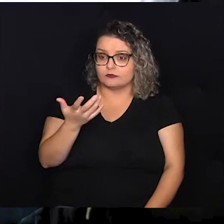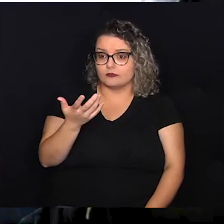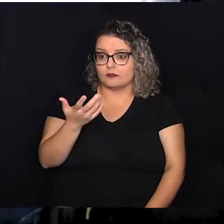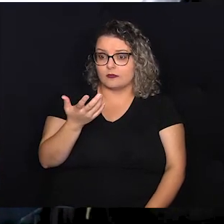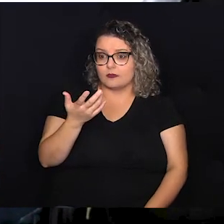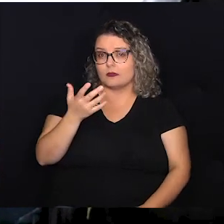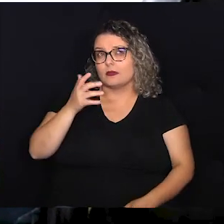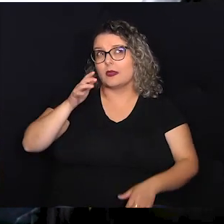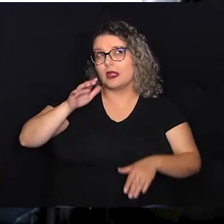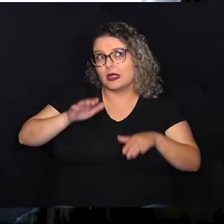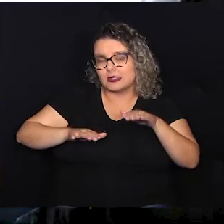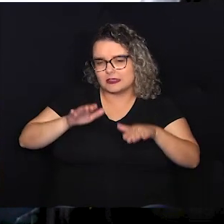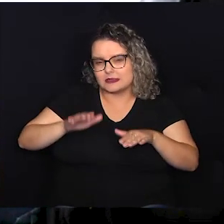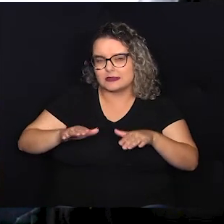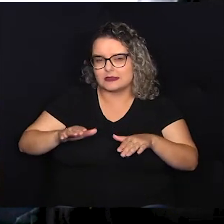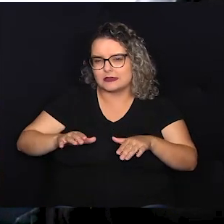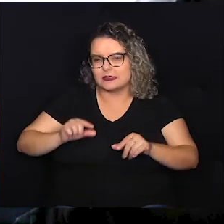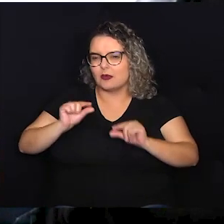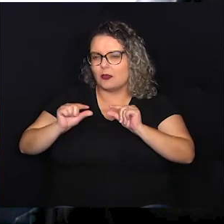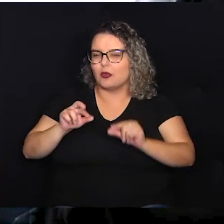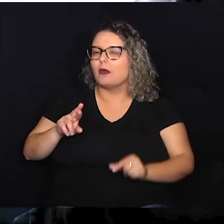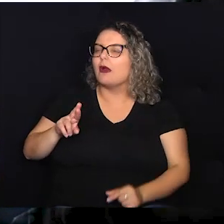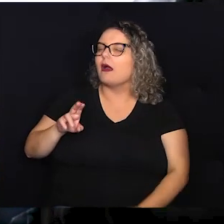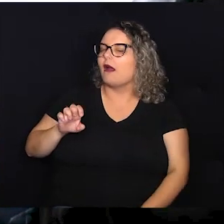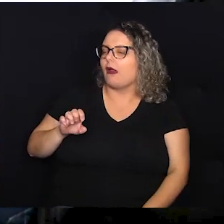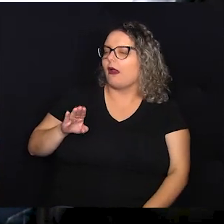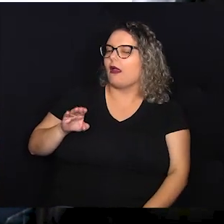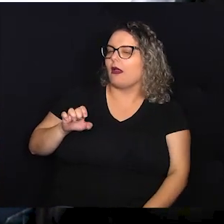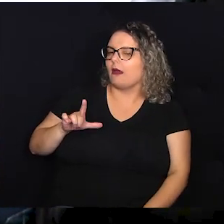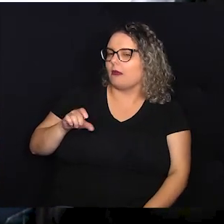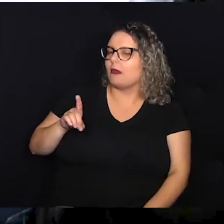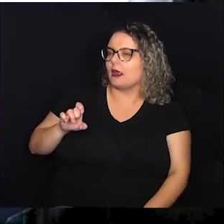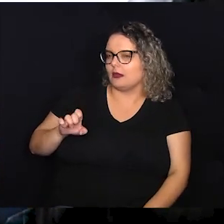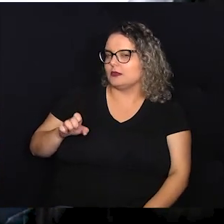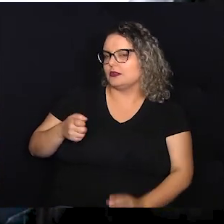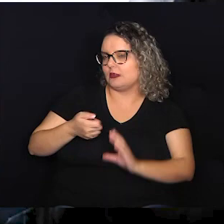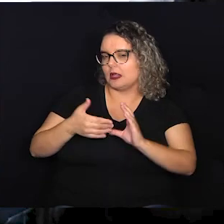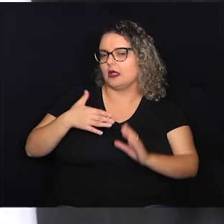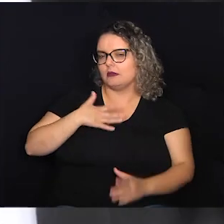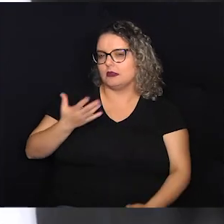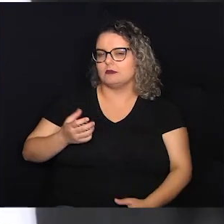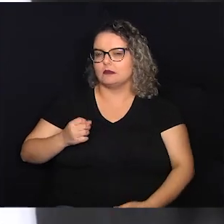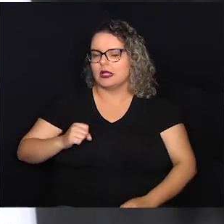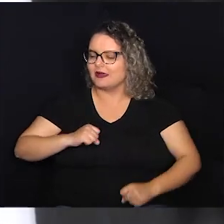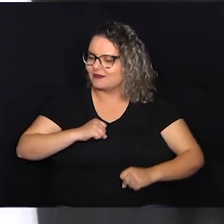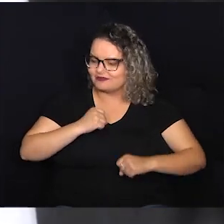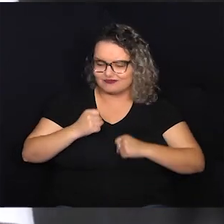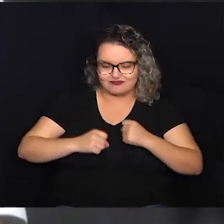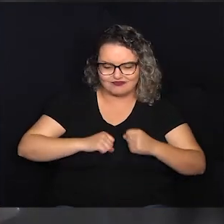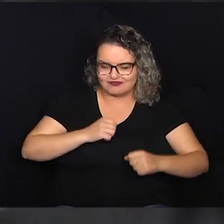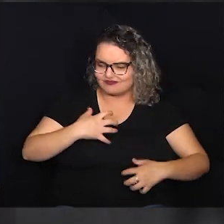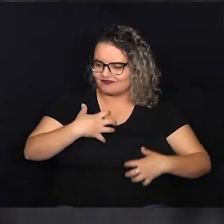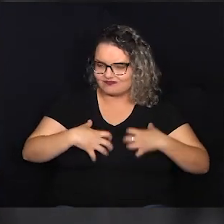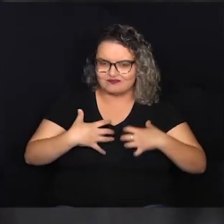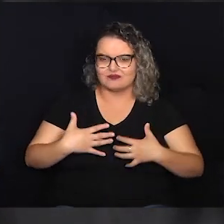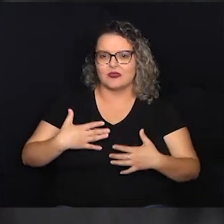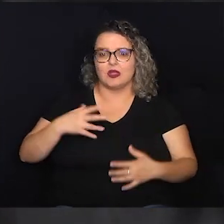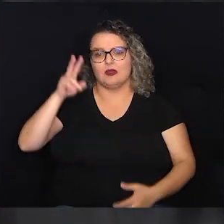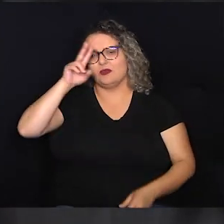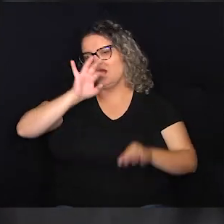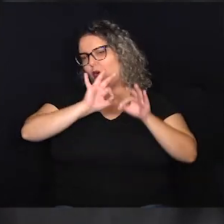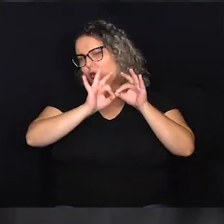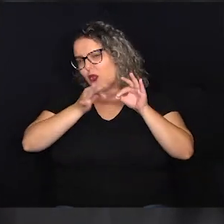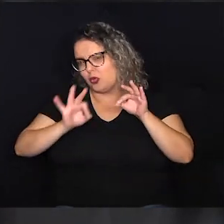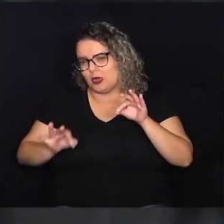Mirna, eu fui, talvez eu ainda seja, muito rebelde. É uma característica minha. O